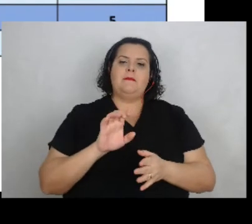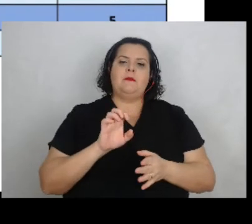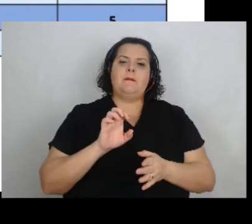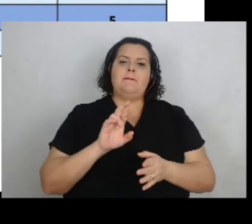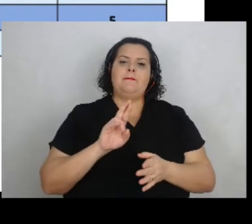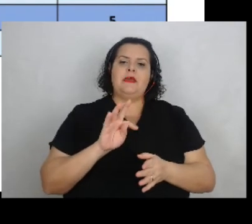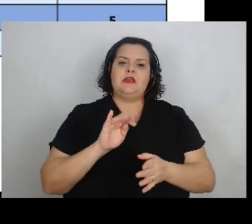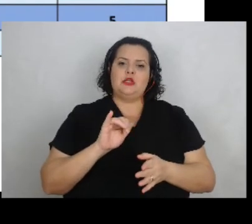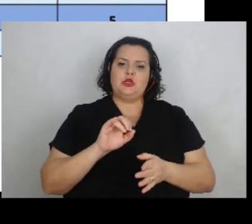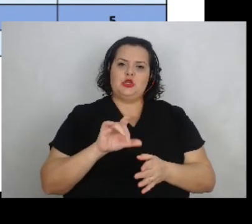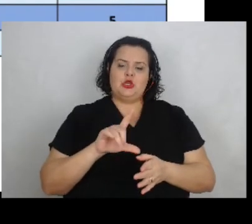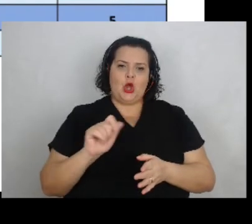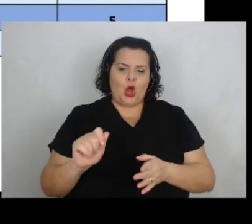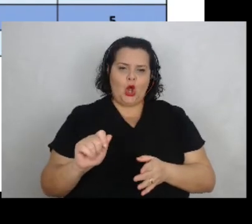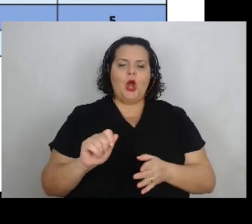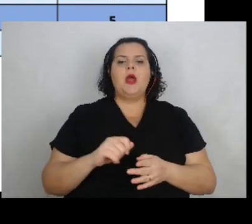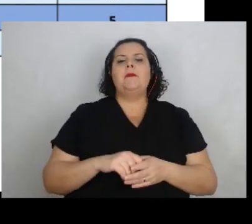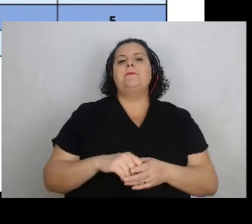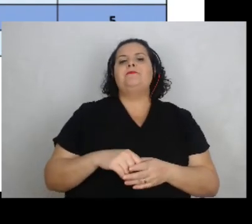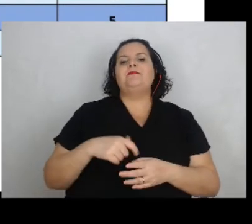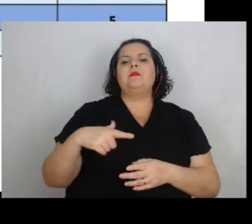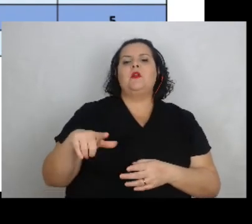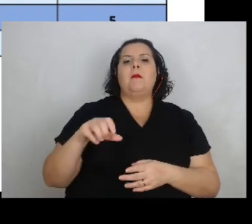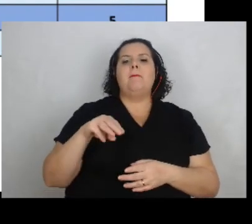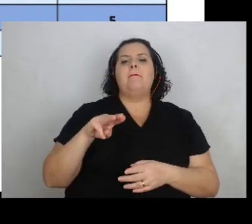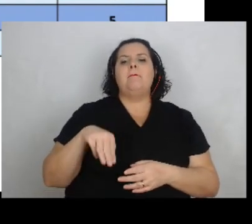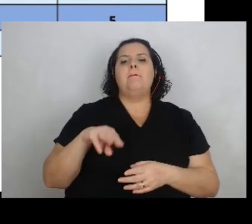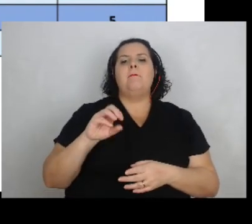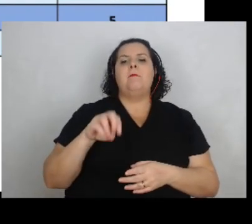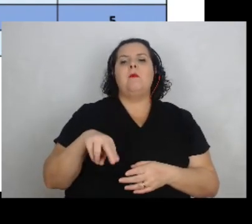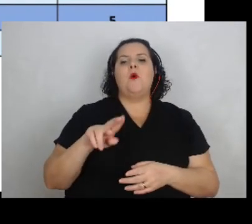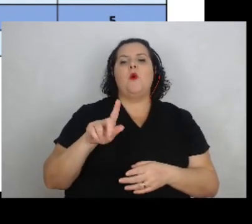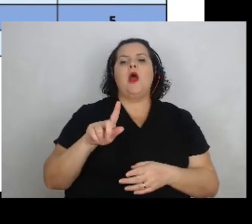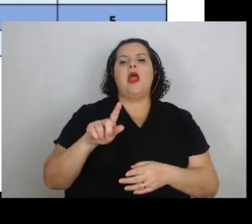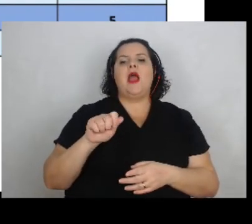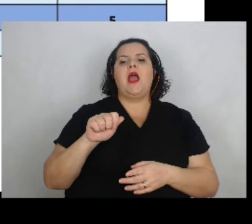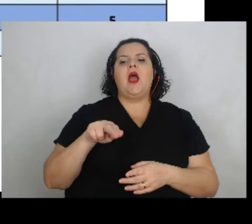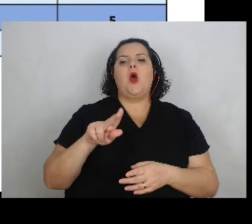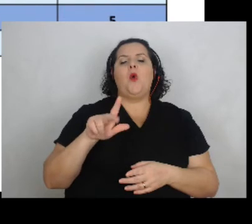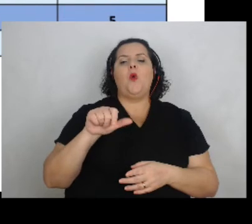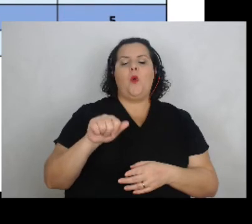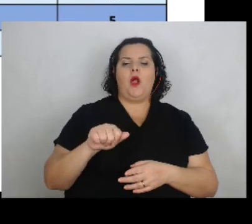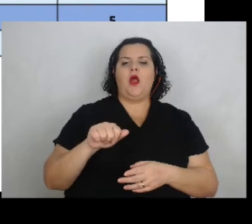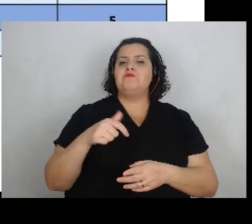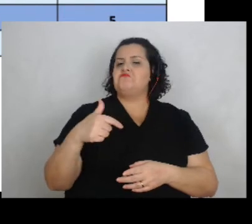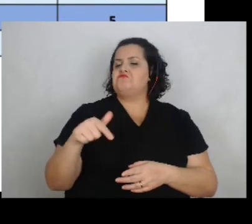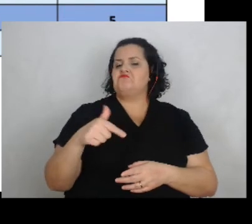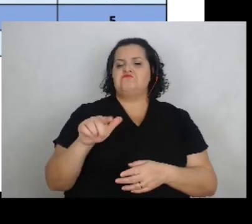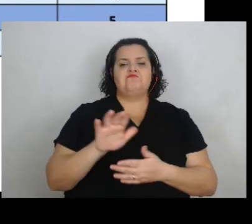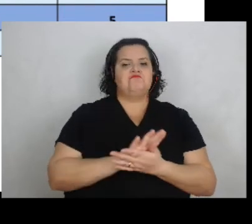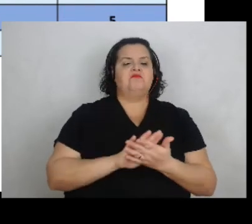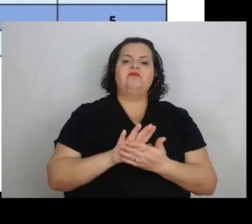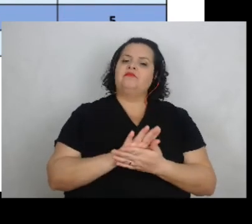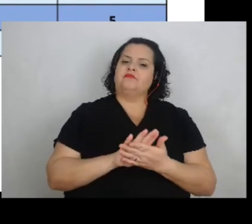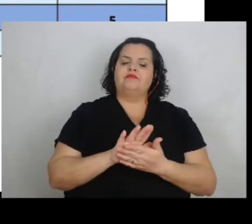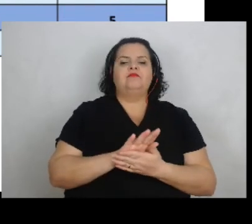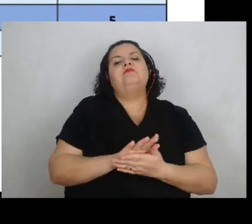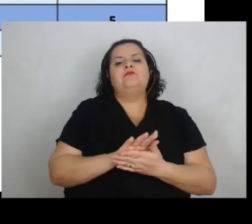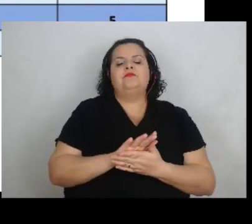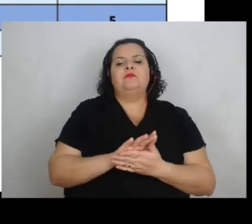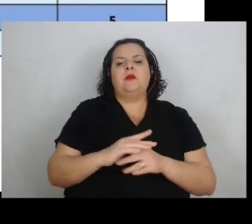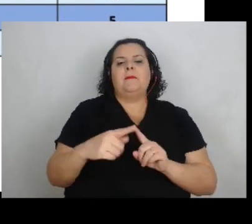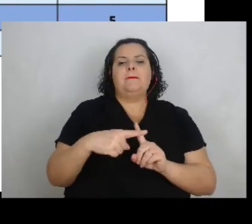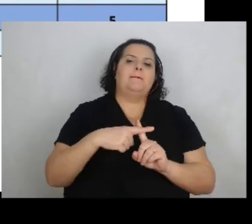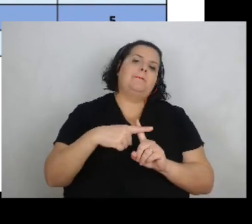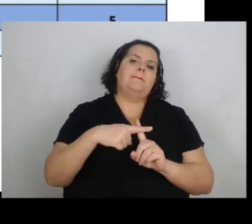Baixada, e Mongaguá, no extremo sul da Baixada, não tiveram casos, testes positivos em nenhuma